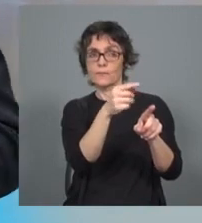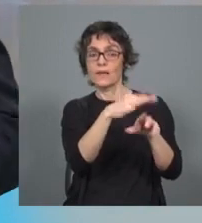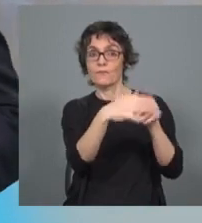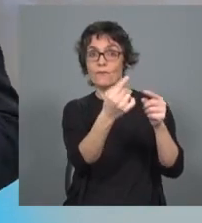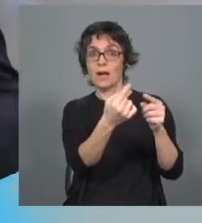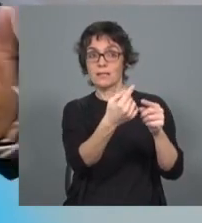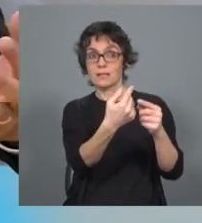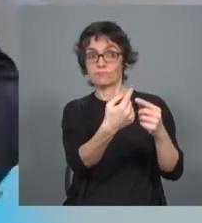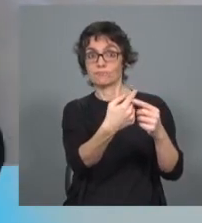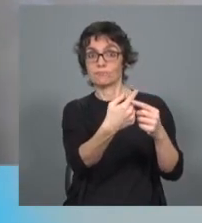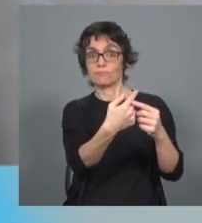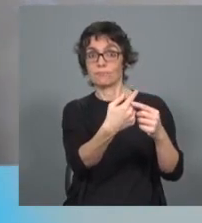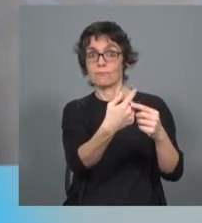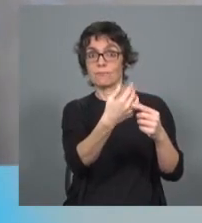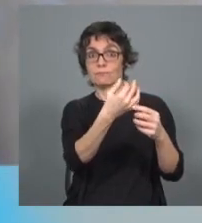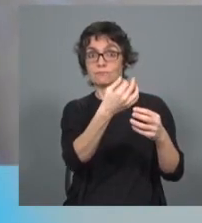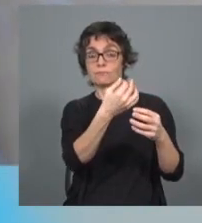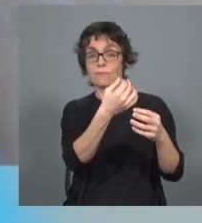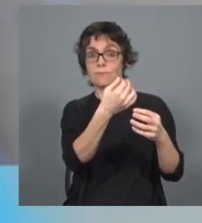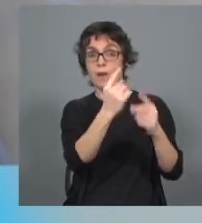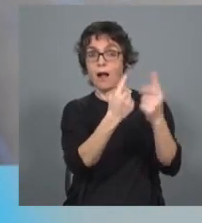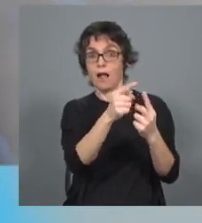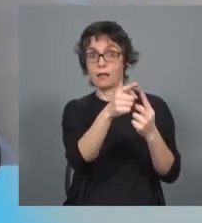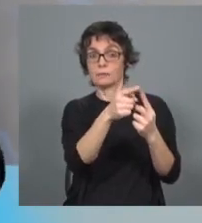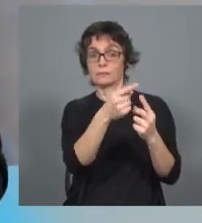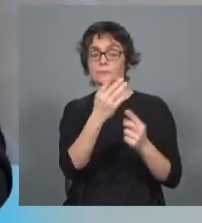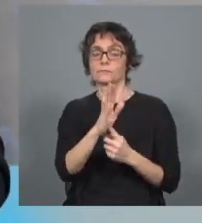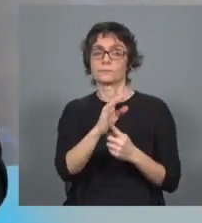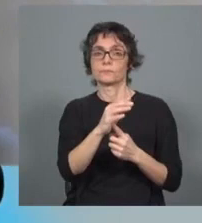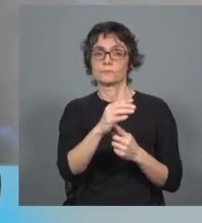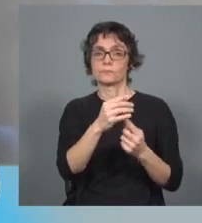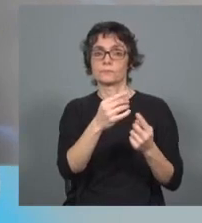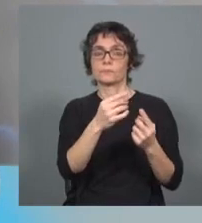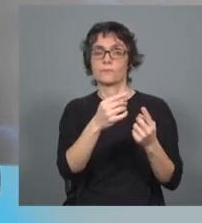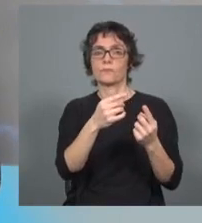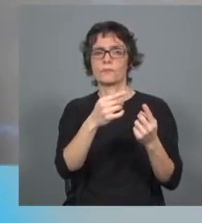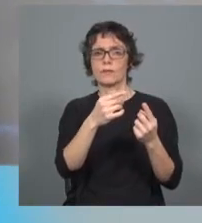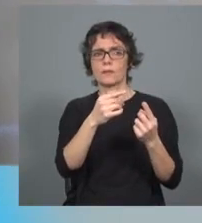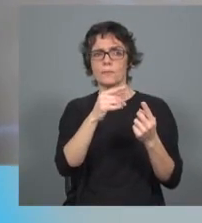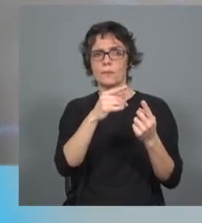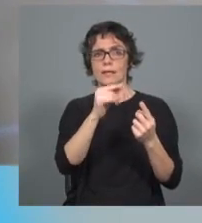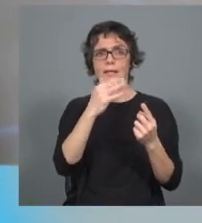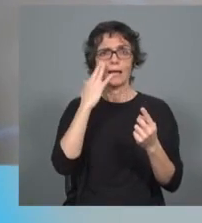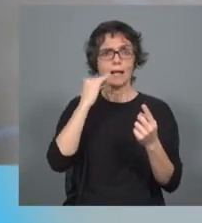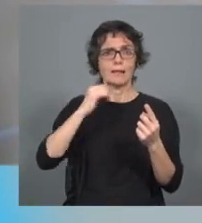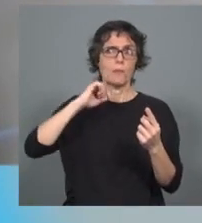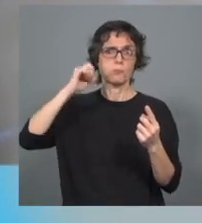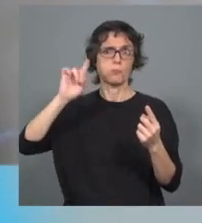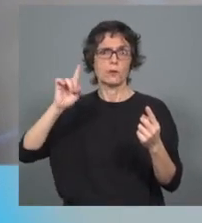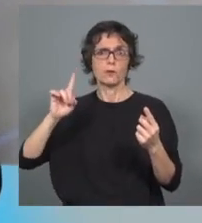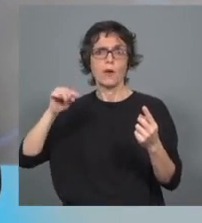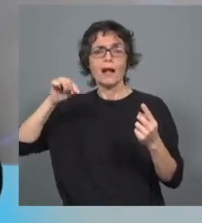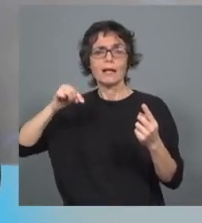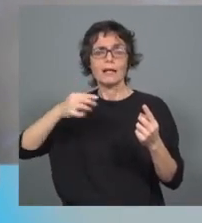não é punível nem o suicídio, obviamente que não seria consumado, não, mas a tentativa de suicídio não é punível. Aqui não está em jogo isso, aqui está em